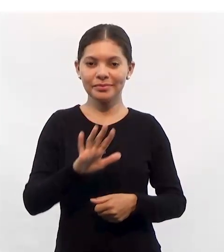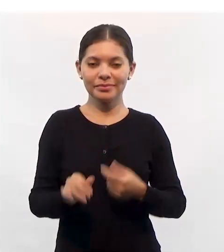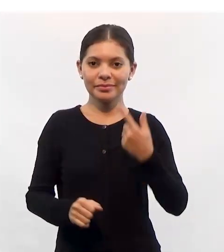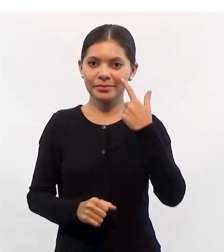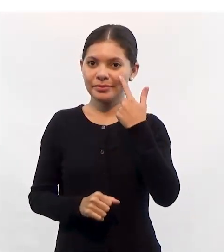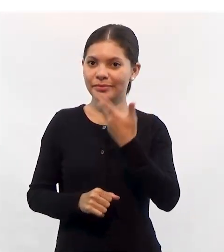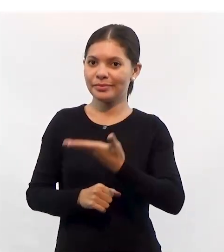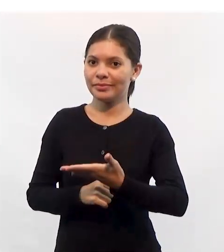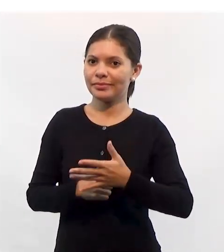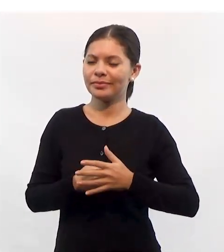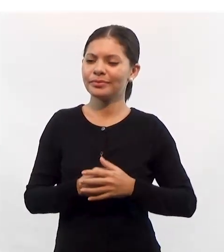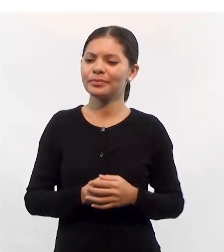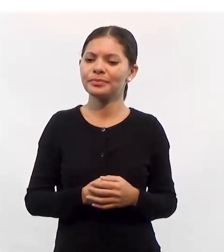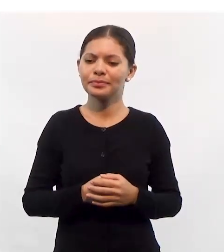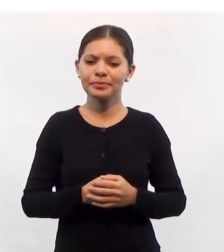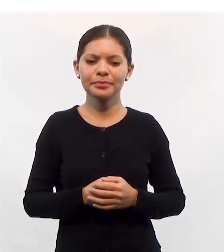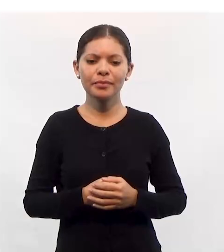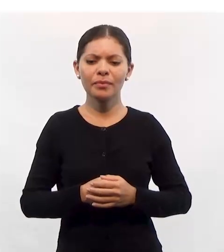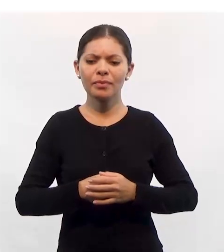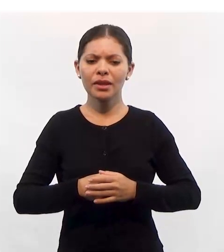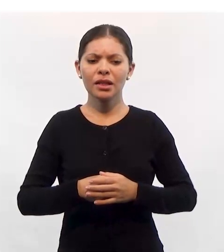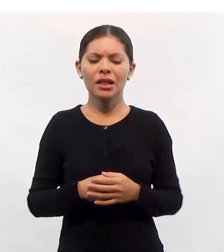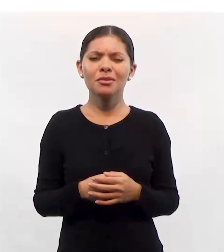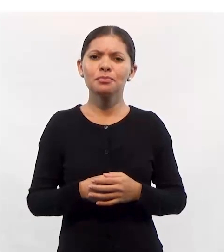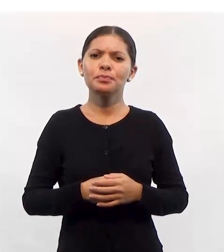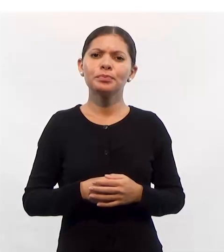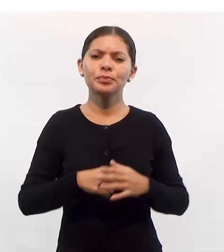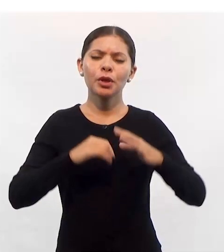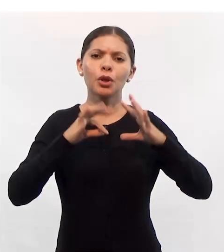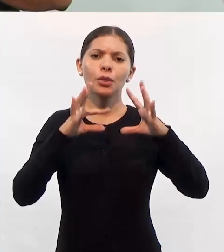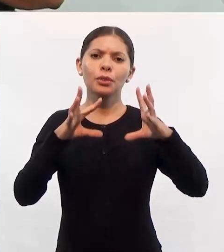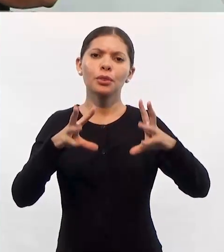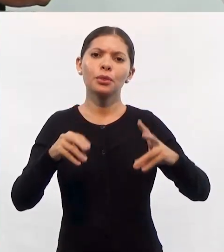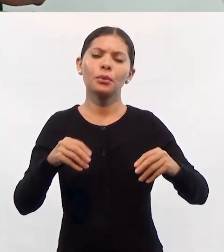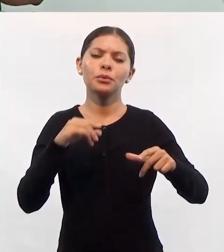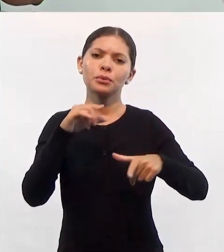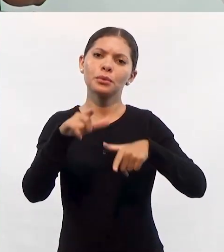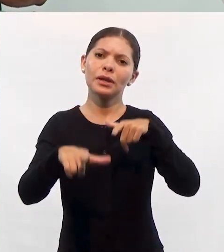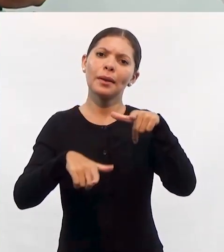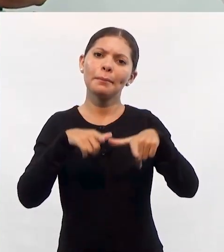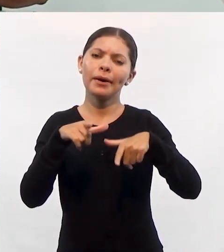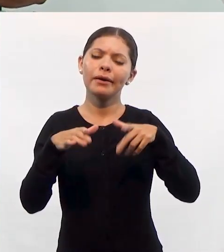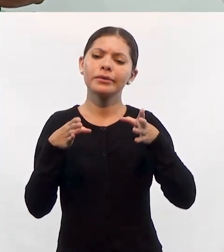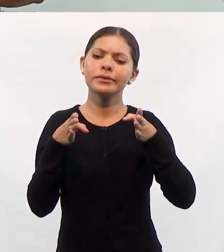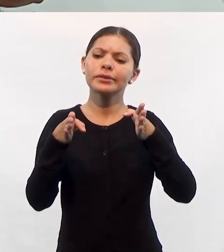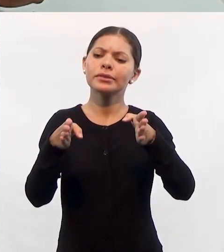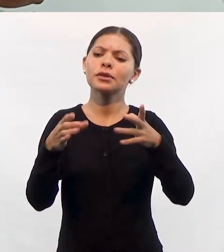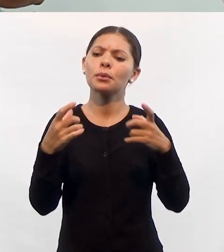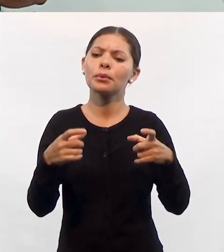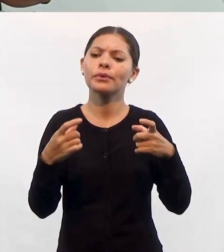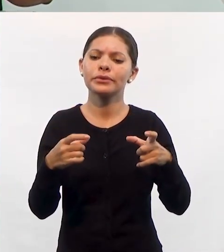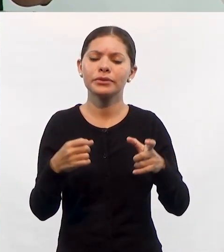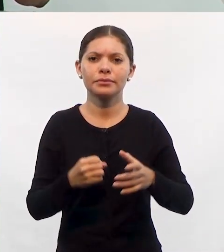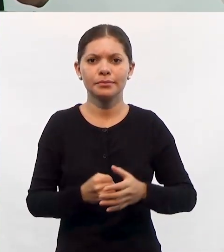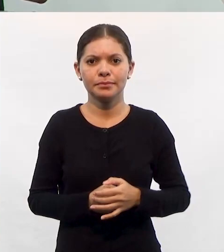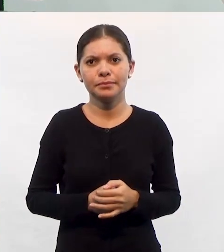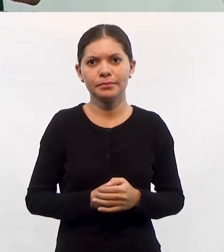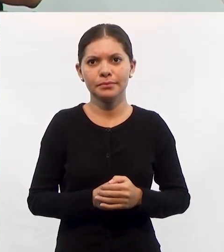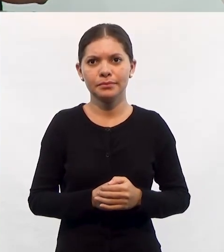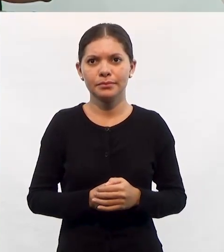ela precisa direcionar todos as atividades dela é ou seja